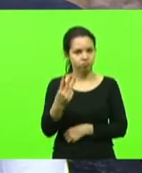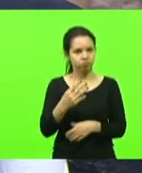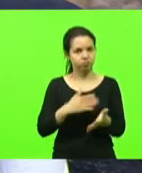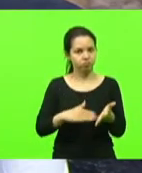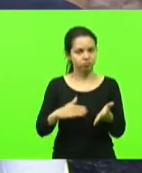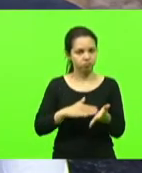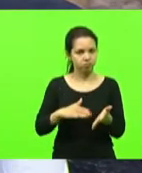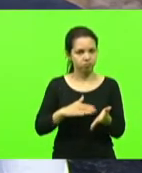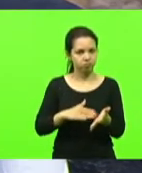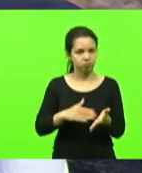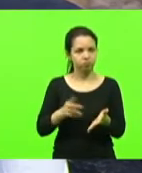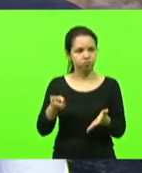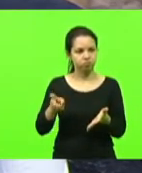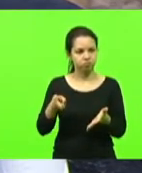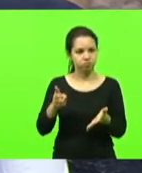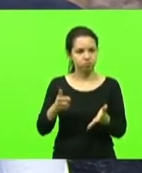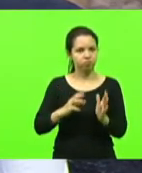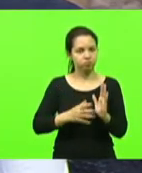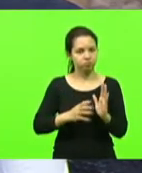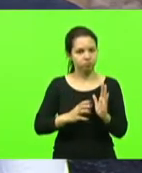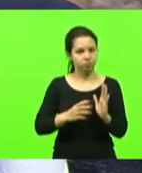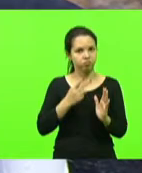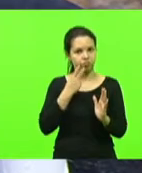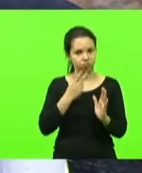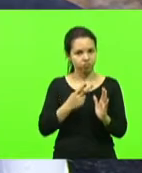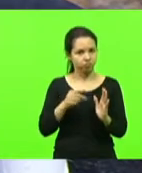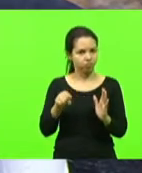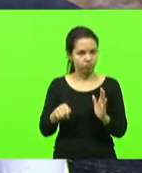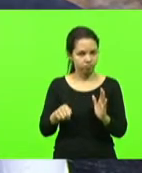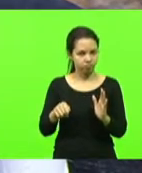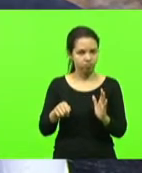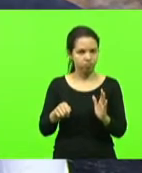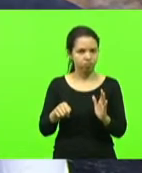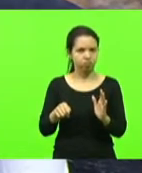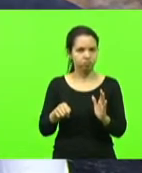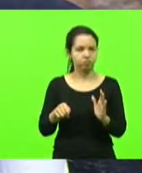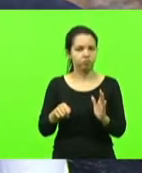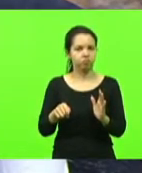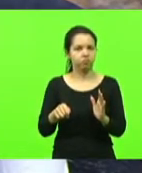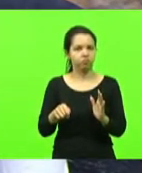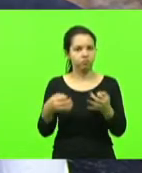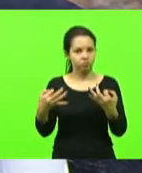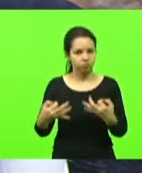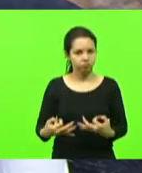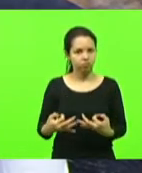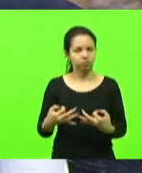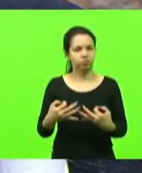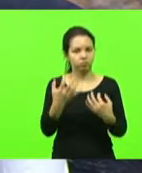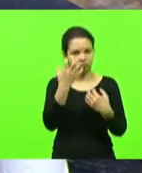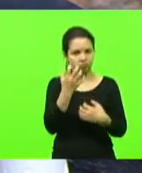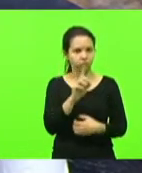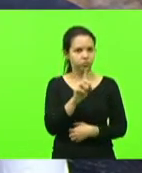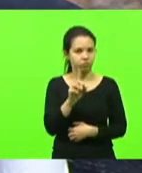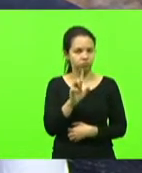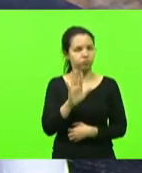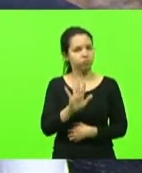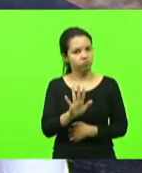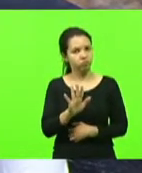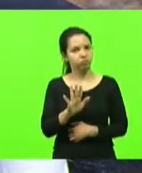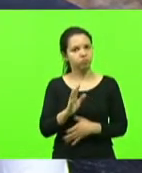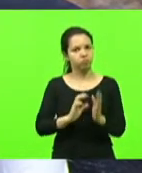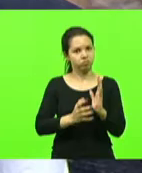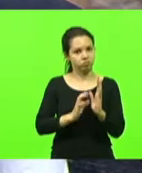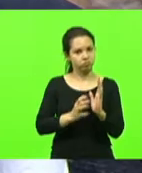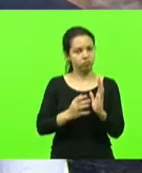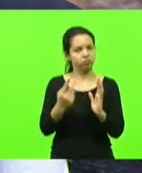que é do mesmo partido, não estou falando aqui que ele não vai agir com a devida seriedade, mas é do mesmo partido